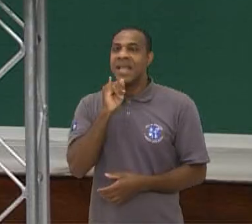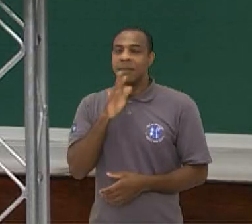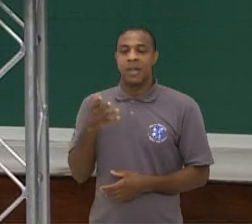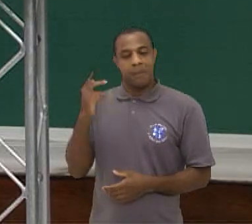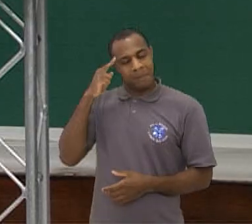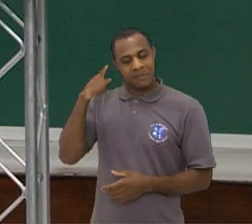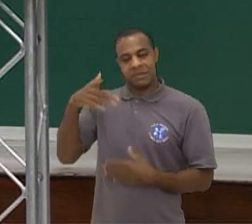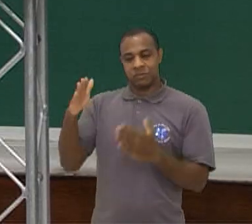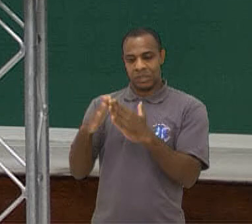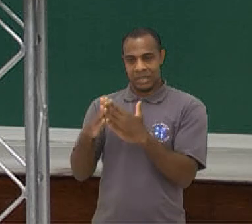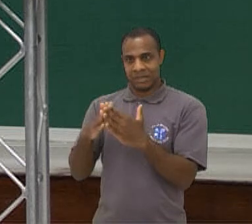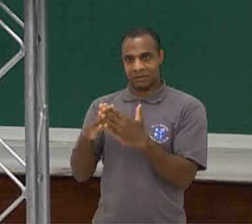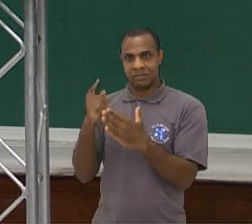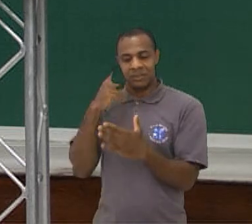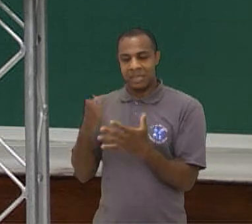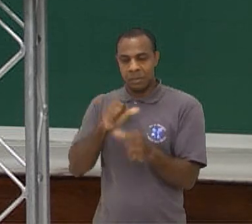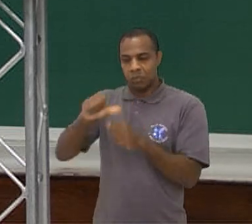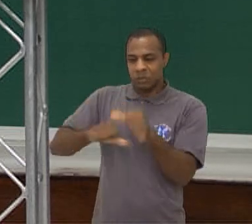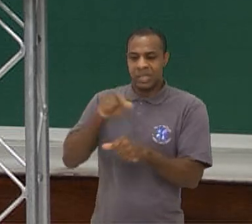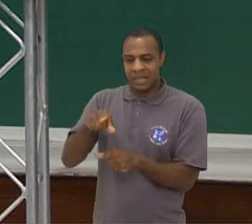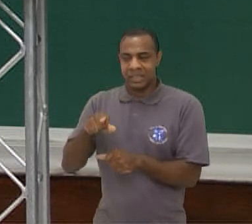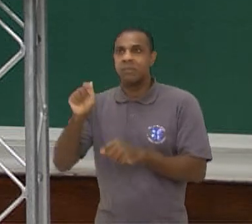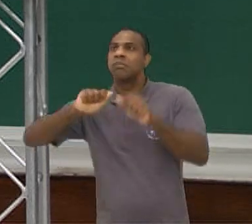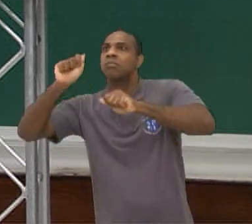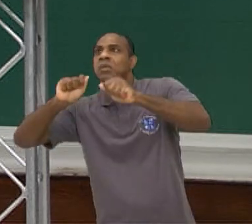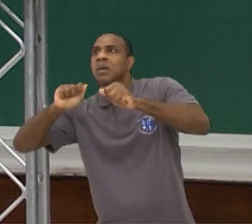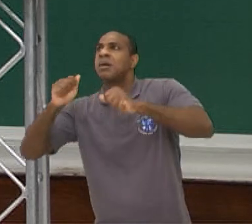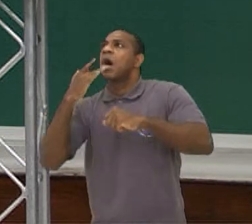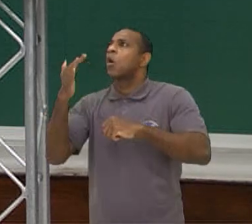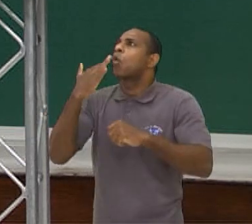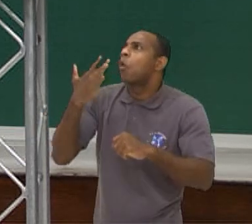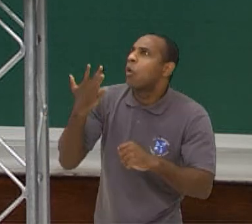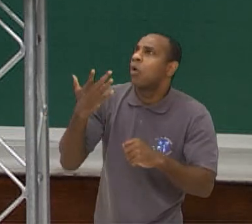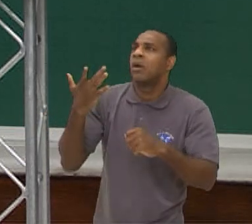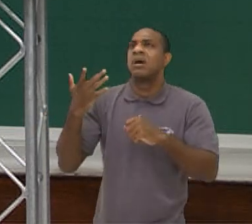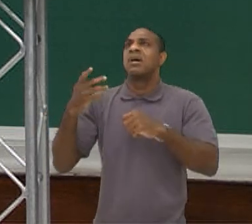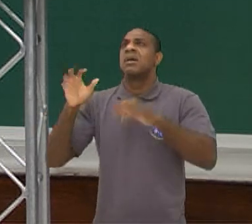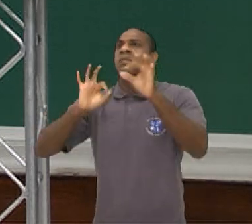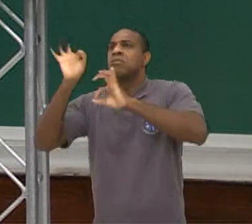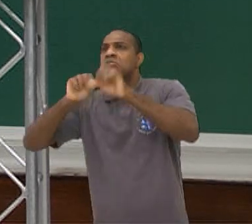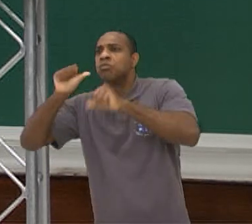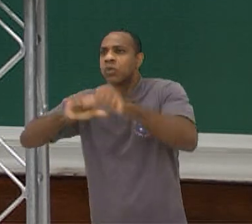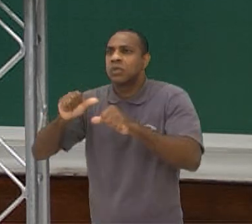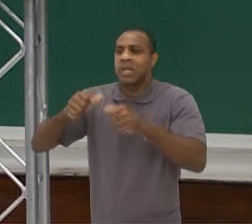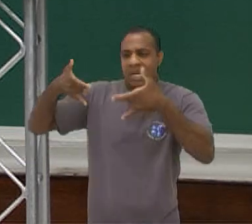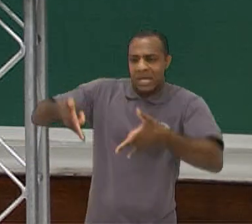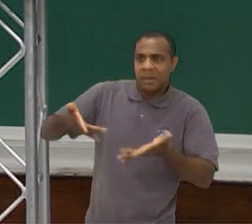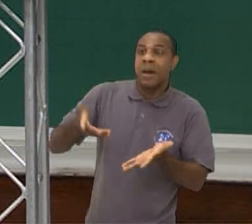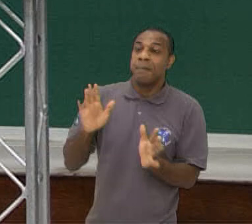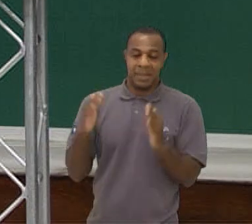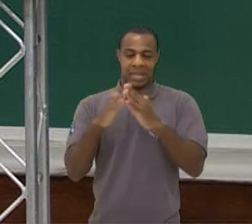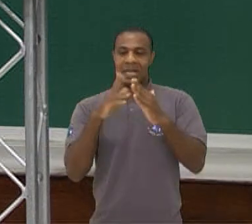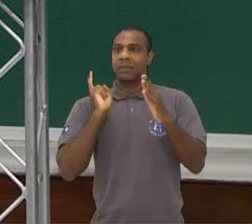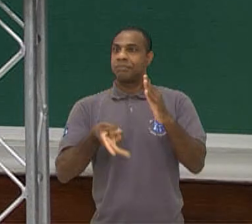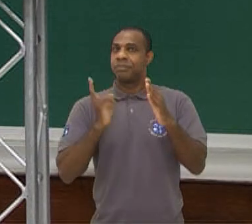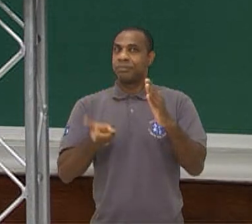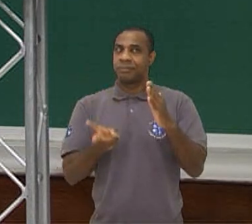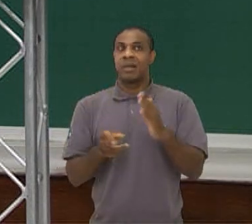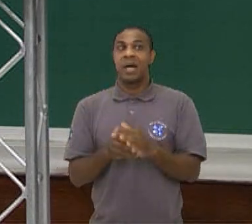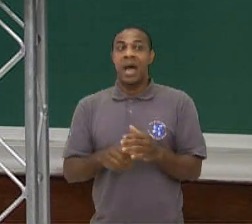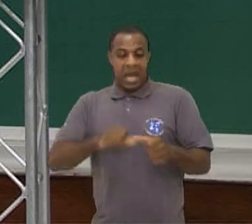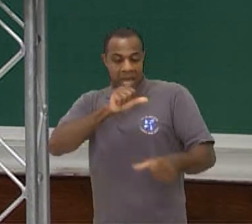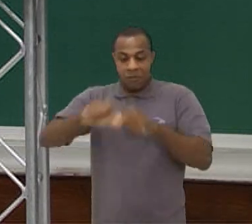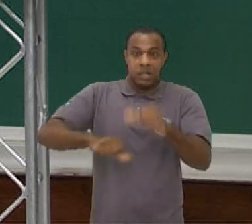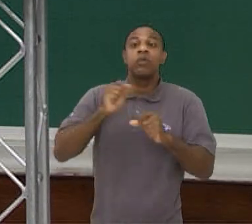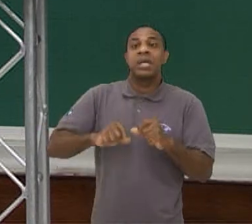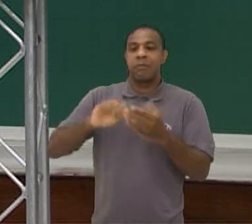você faz uma reforma, você muda uma cor, muda uma cortina, mas a casa continua uma mesma. Uma revolução seria você destruir a casa e